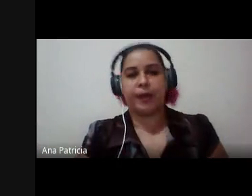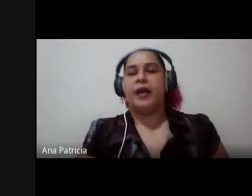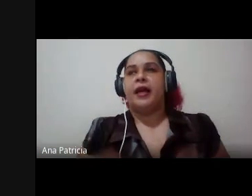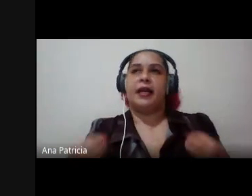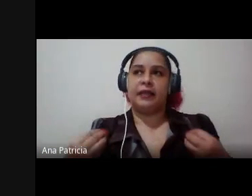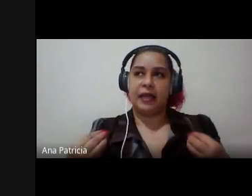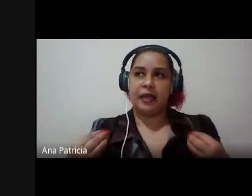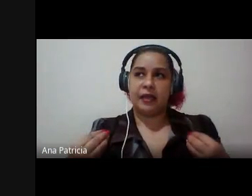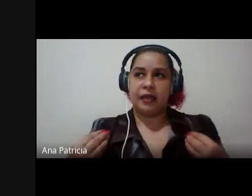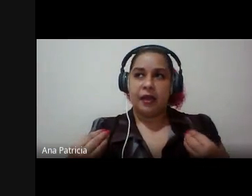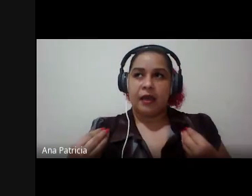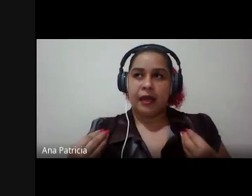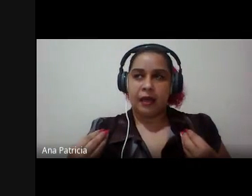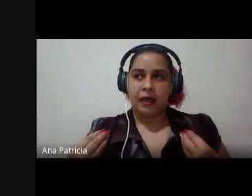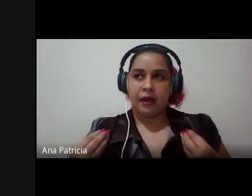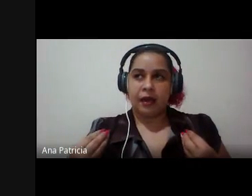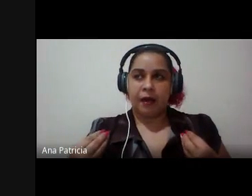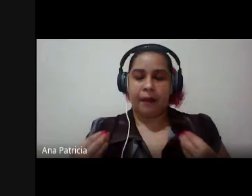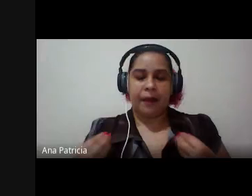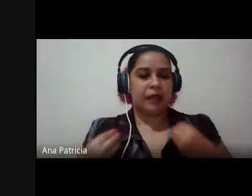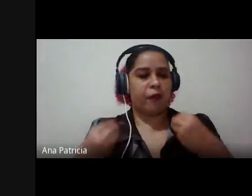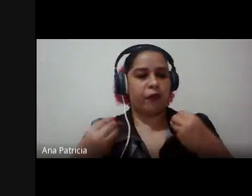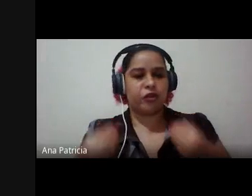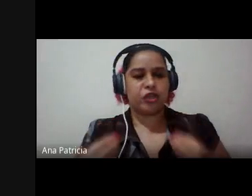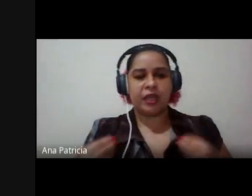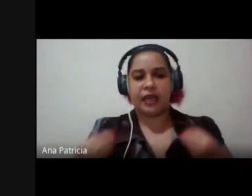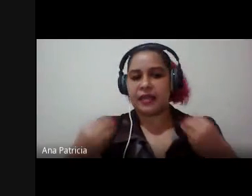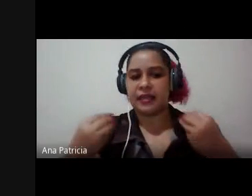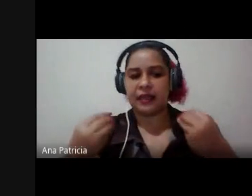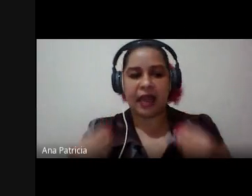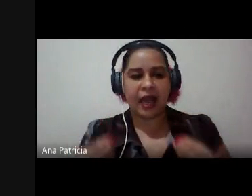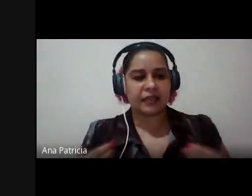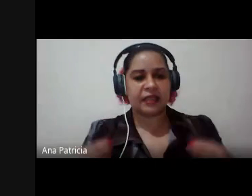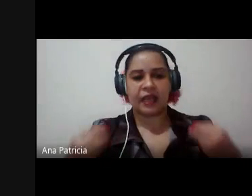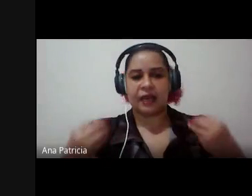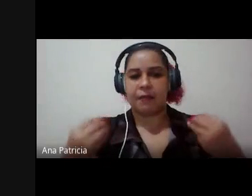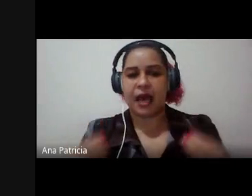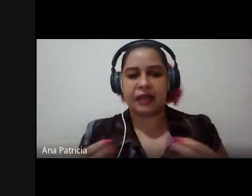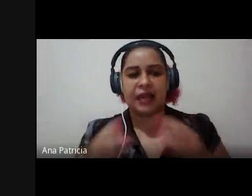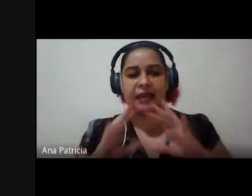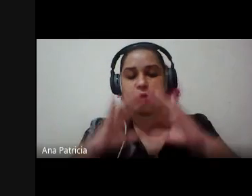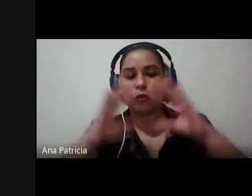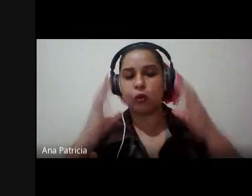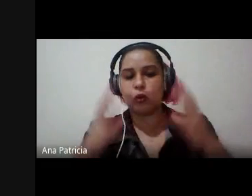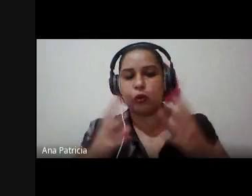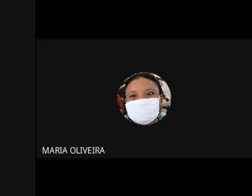própria, ela tem a parte da morfologia, da sintaxe, da gramática, ela